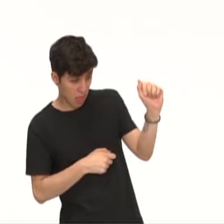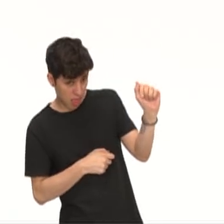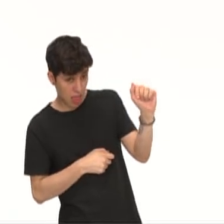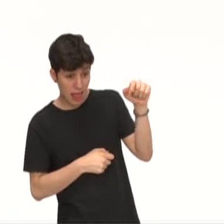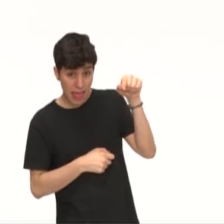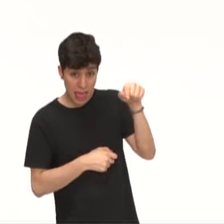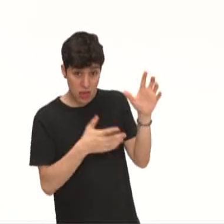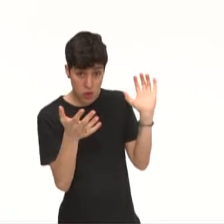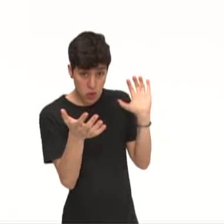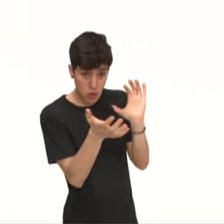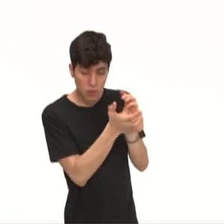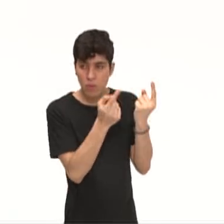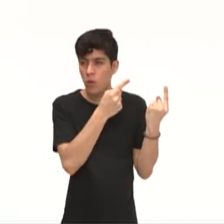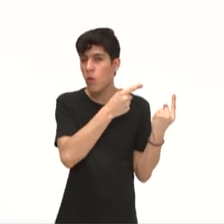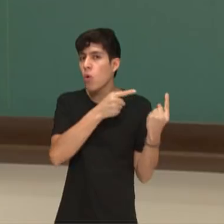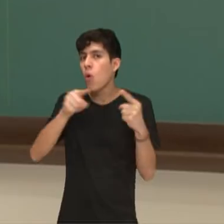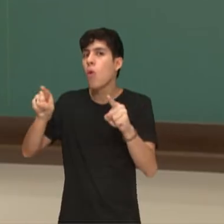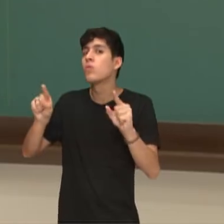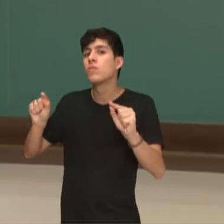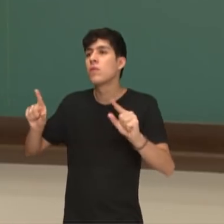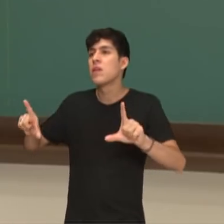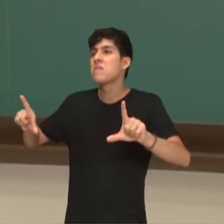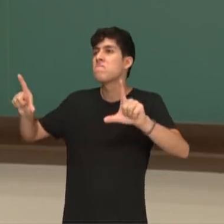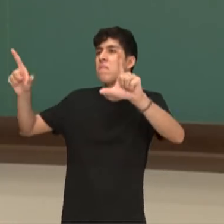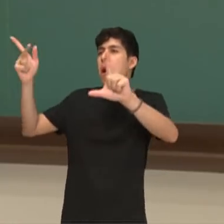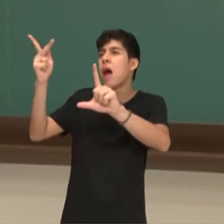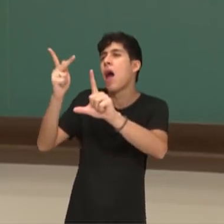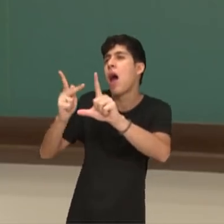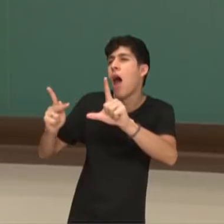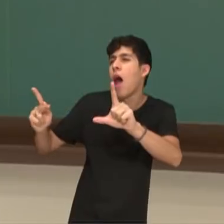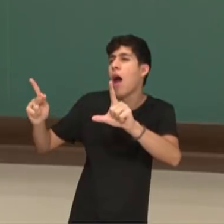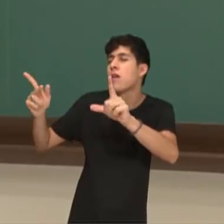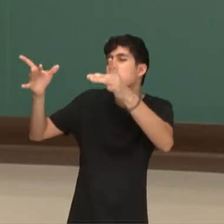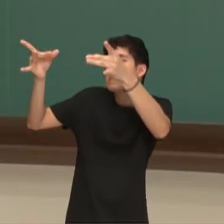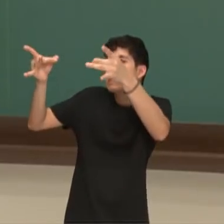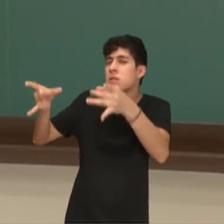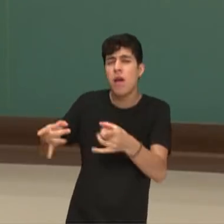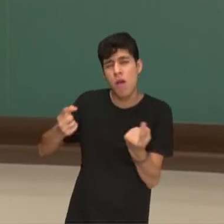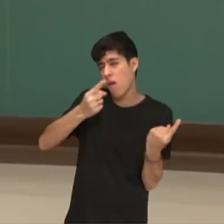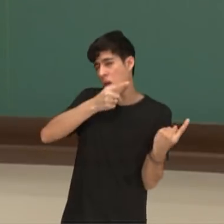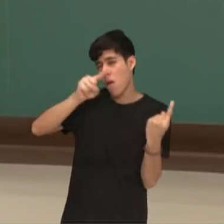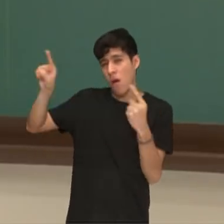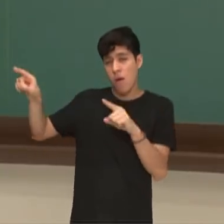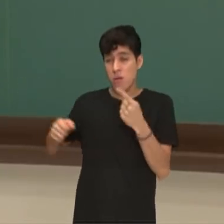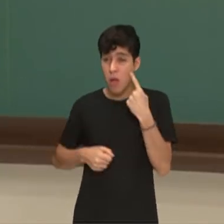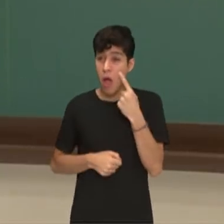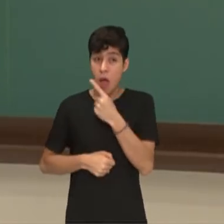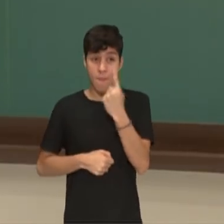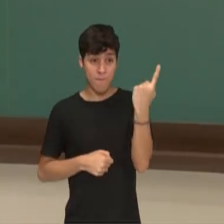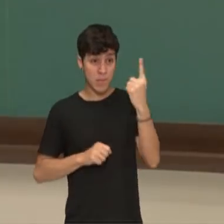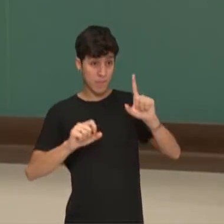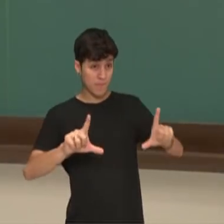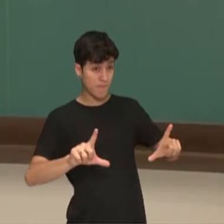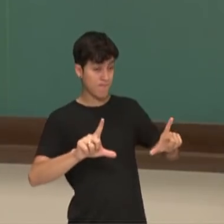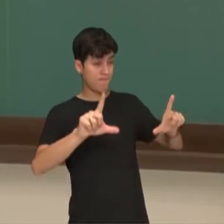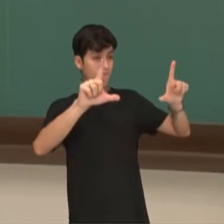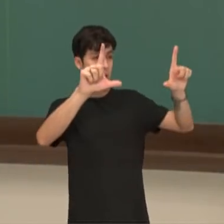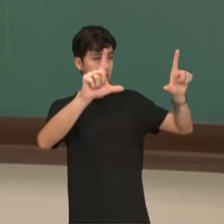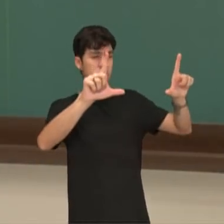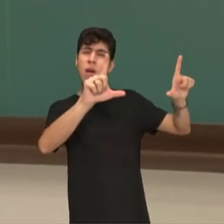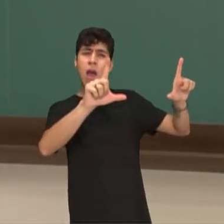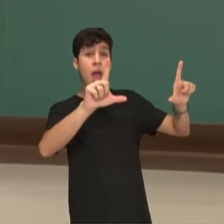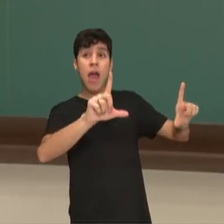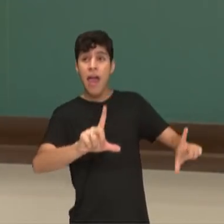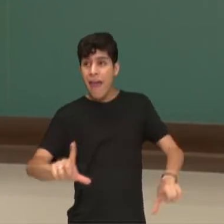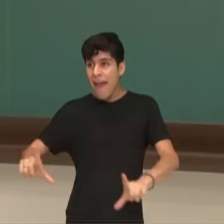eram contra imagens figurativas. A gente viu aqui na imagem anterior, com Di Cavalcanti, olha, eles gostavam desse tipo